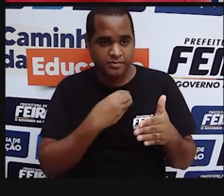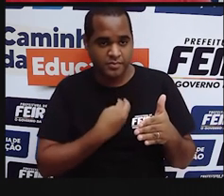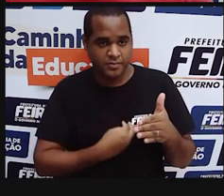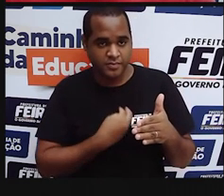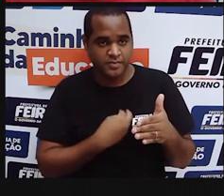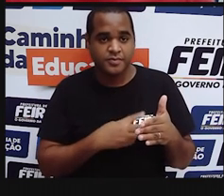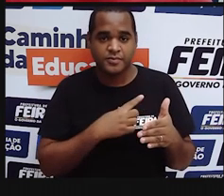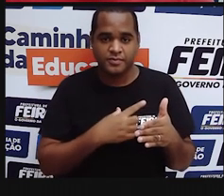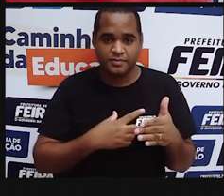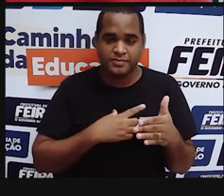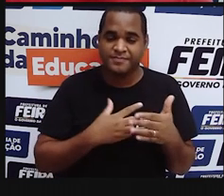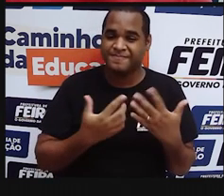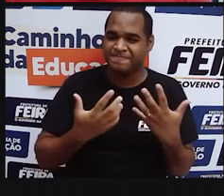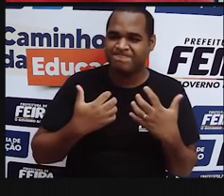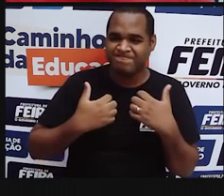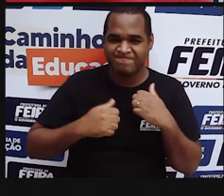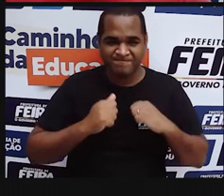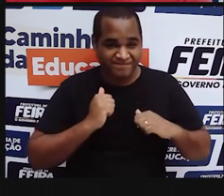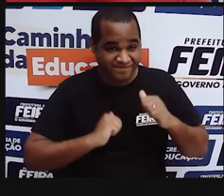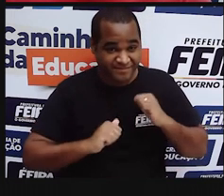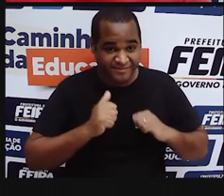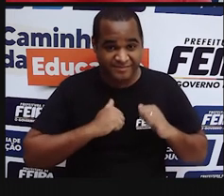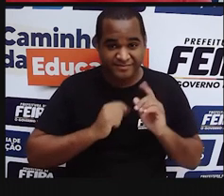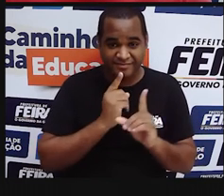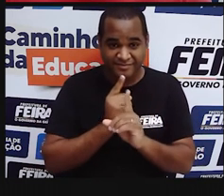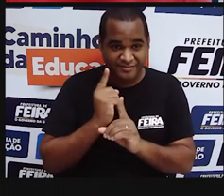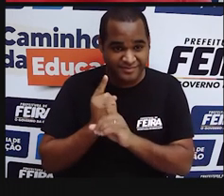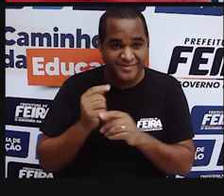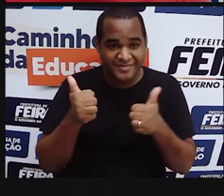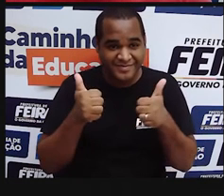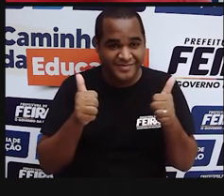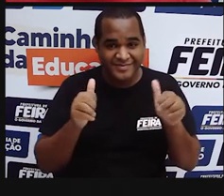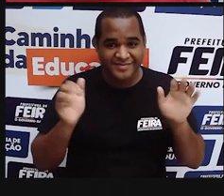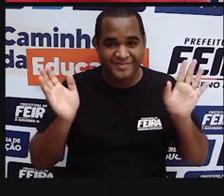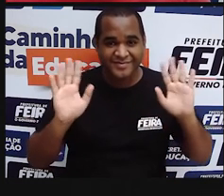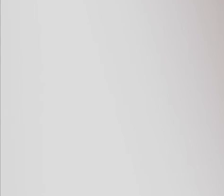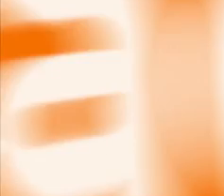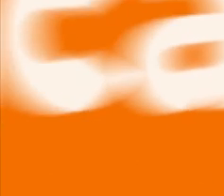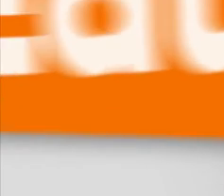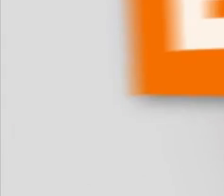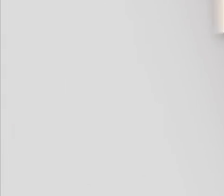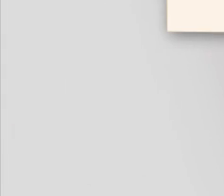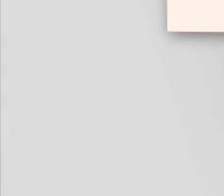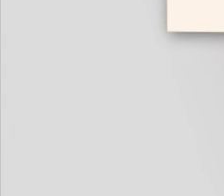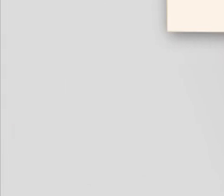participação de vocês. E fiquem com o meu abraço. Estou ansioso para encontrá-los na próxima semana. Tchau.